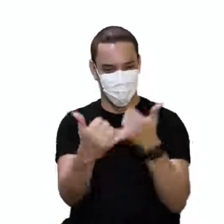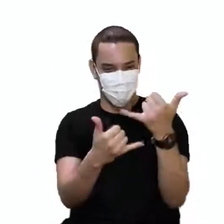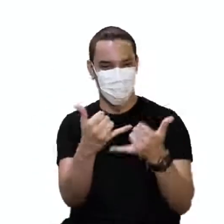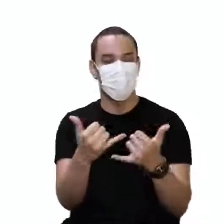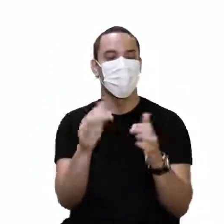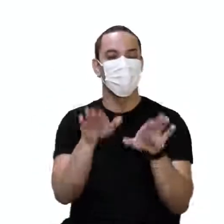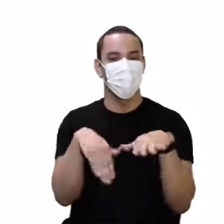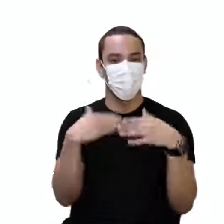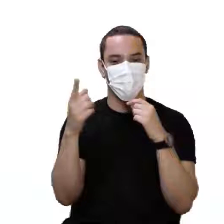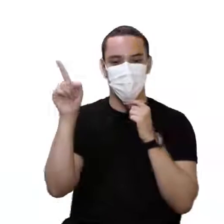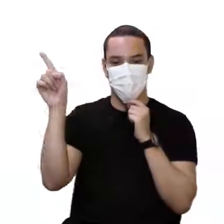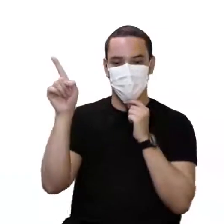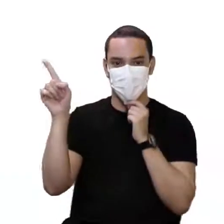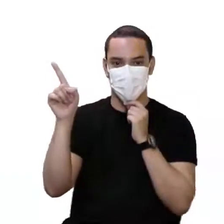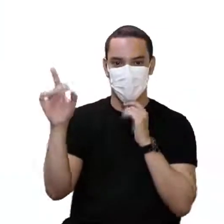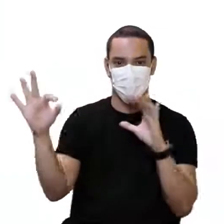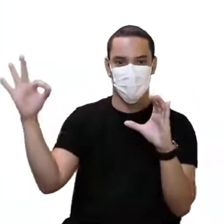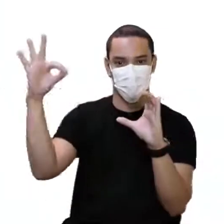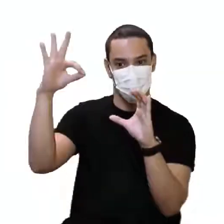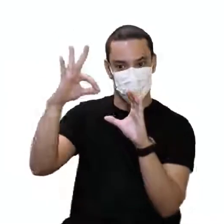beija-flor,